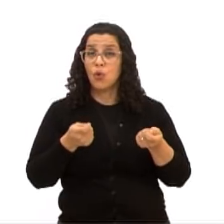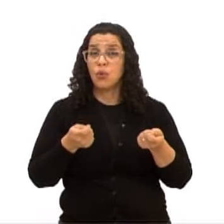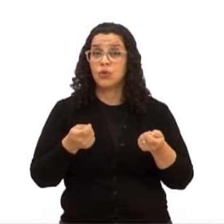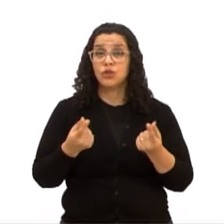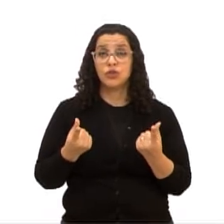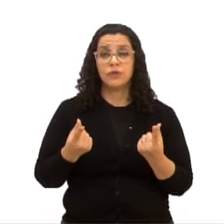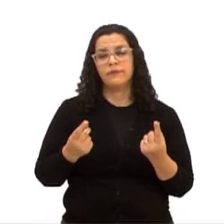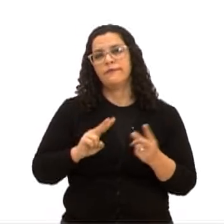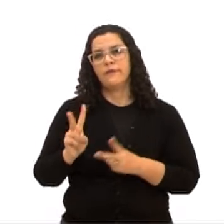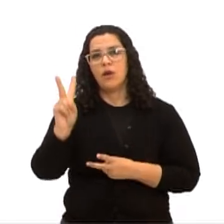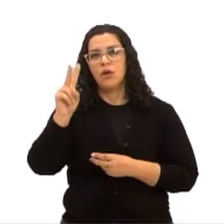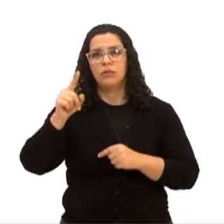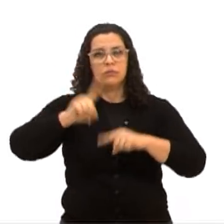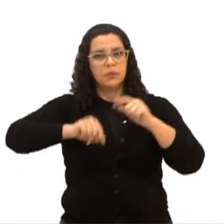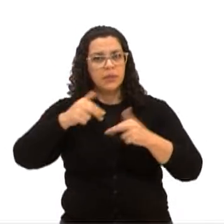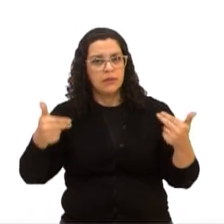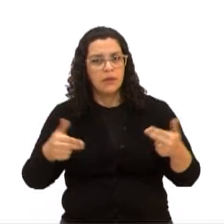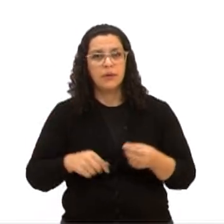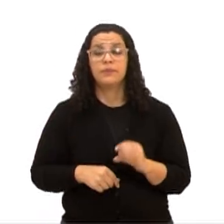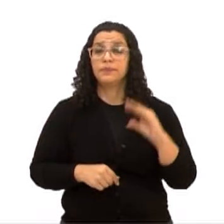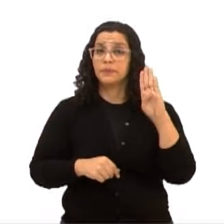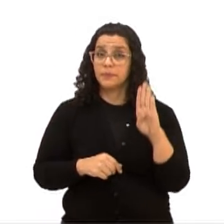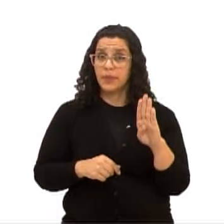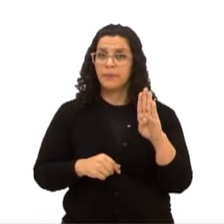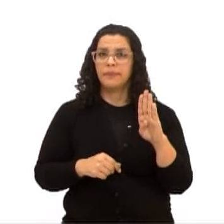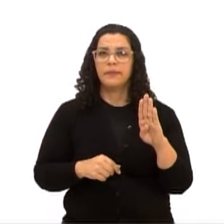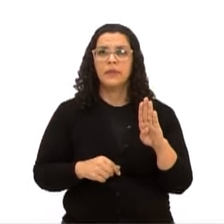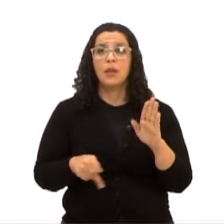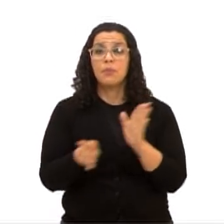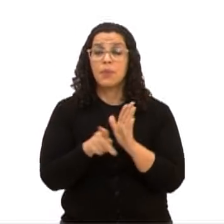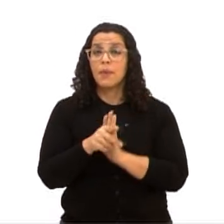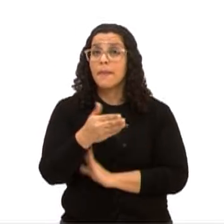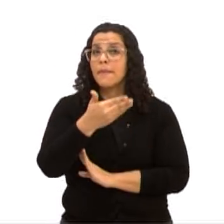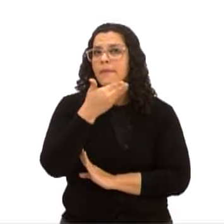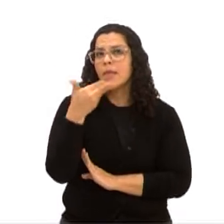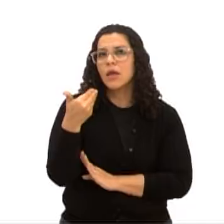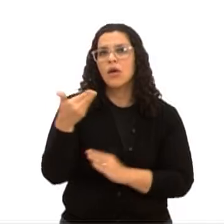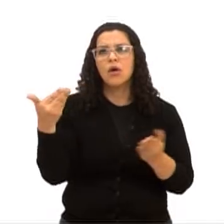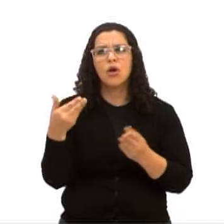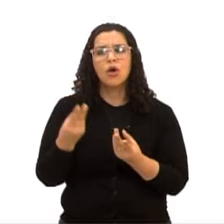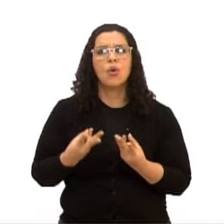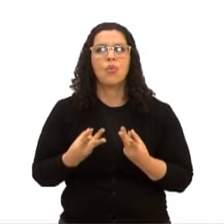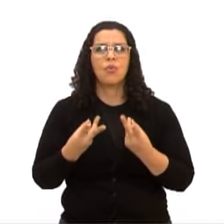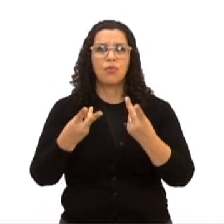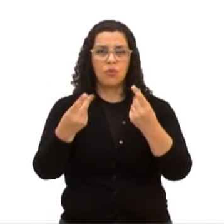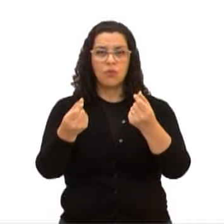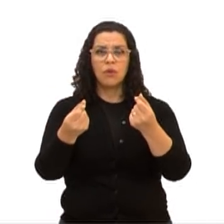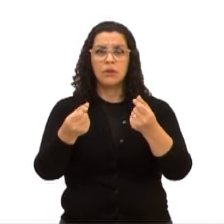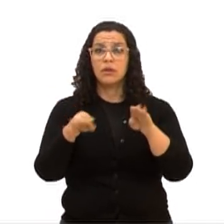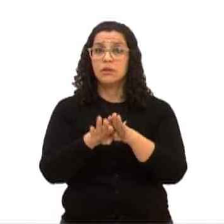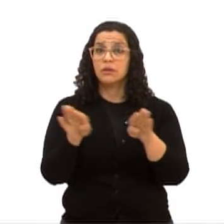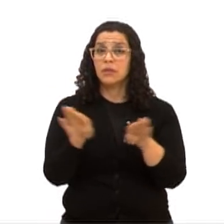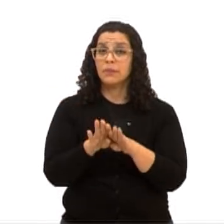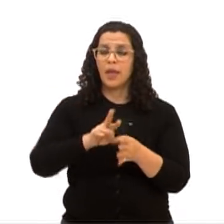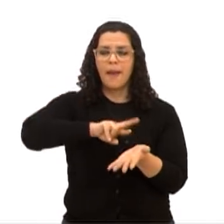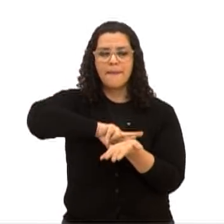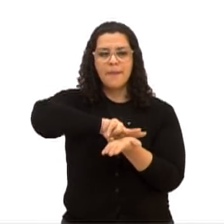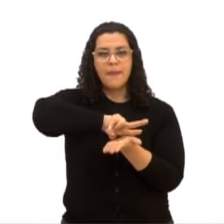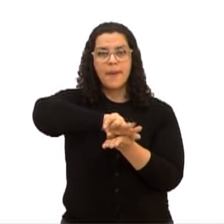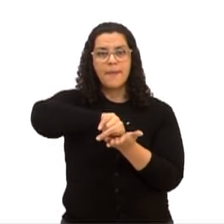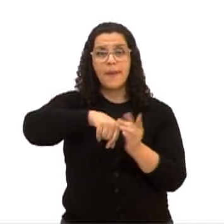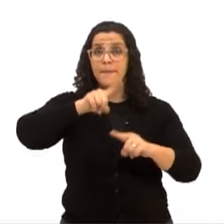preços das mercadorias, a letra B com a melhoria de qualidade e variedade